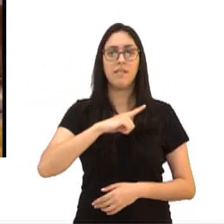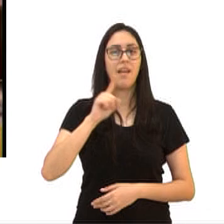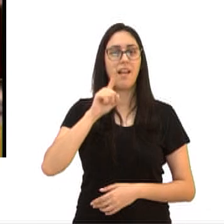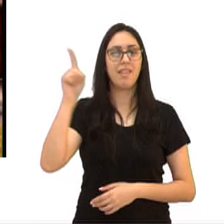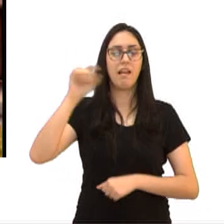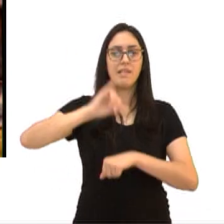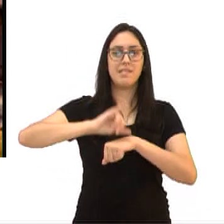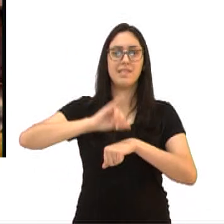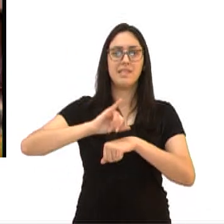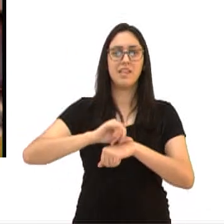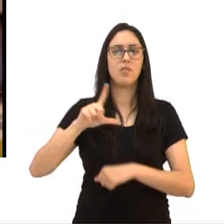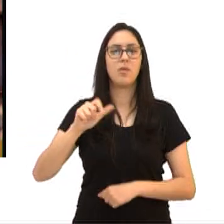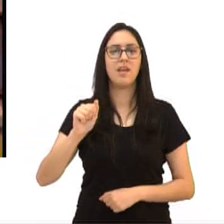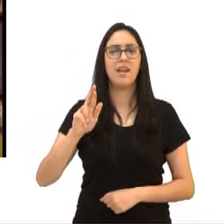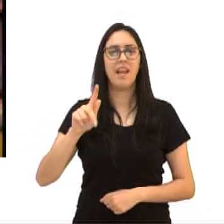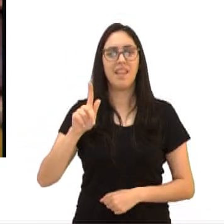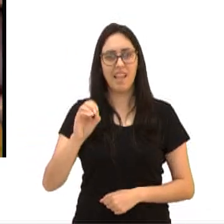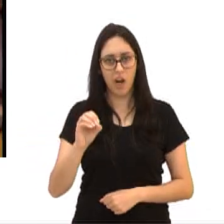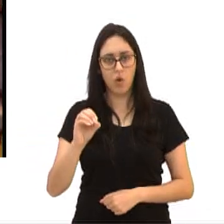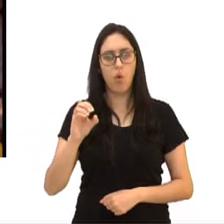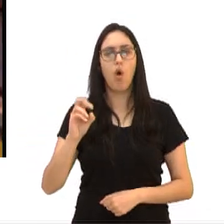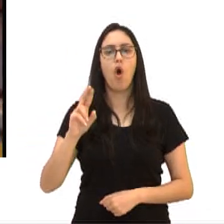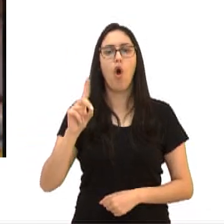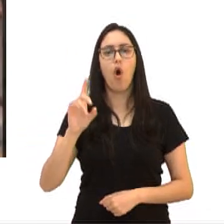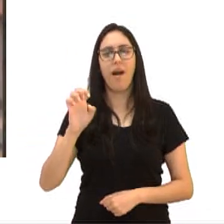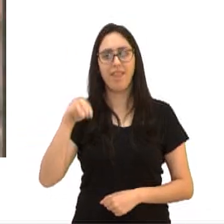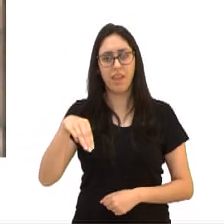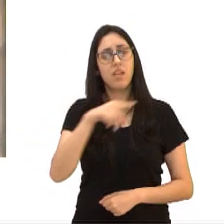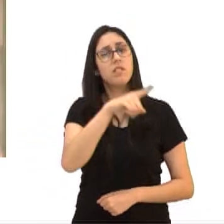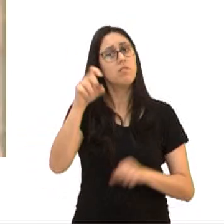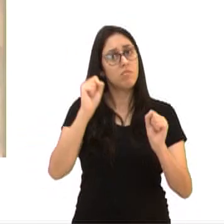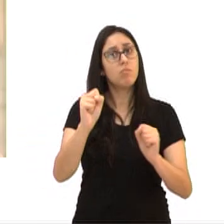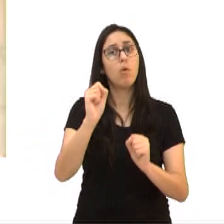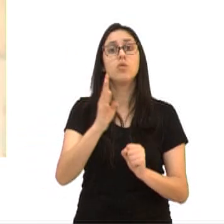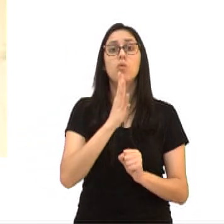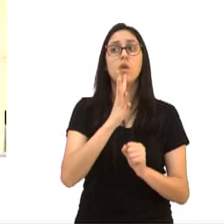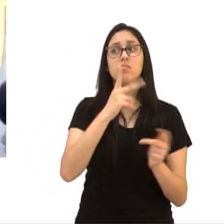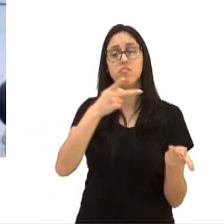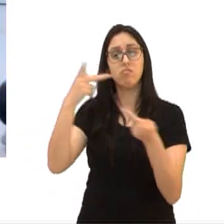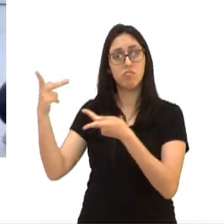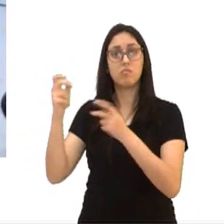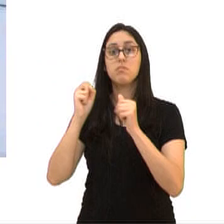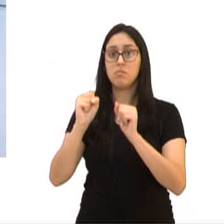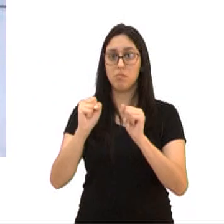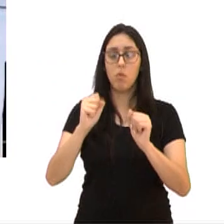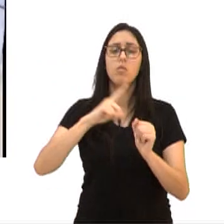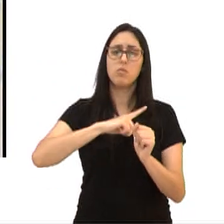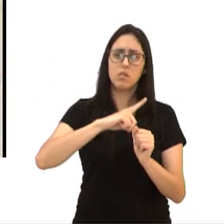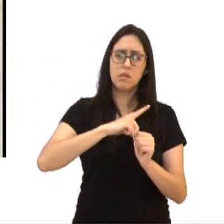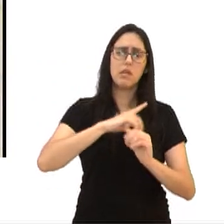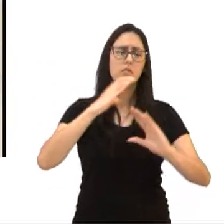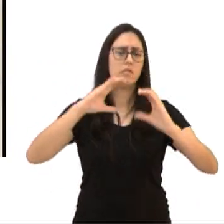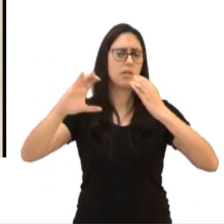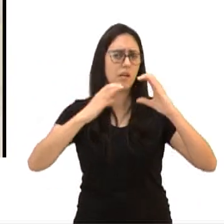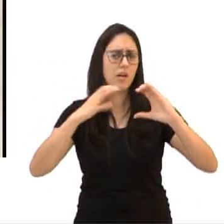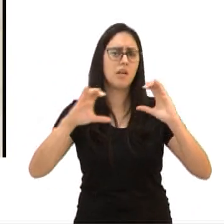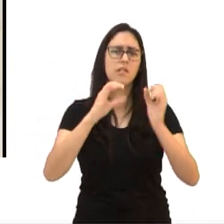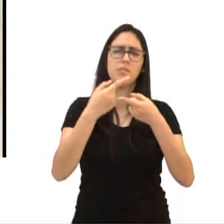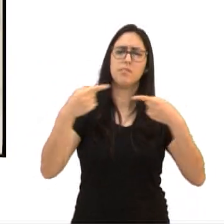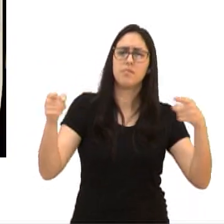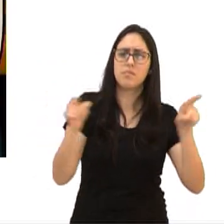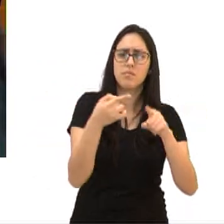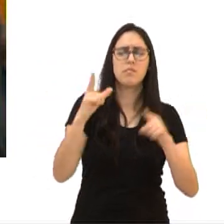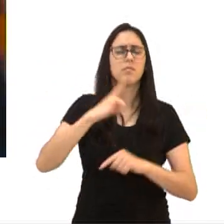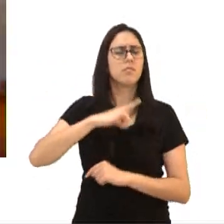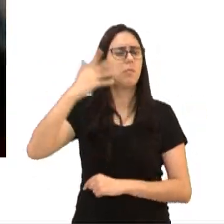da Ordem. Venha conhecer nosso templo pessoalmente. Temos lindos festivais com canto de mantras, palestra